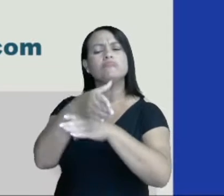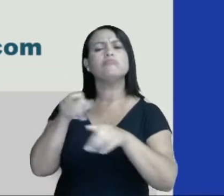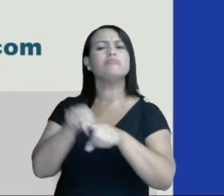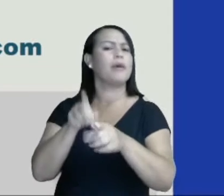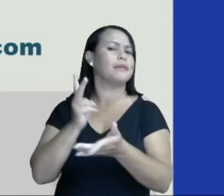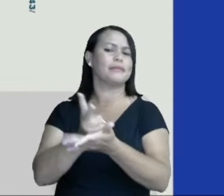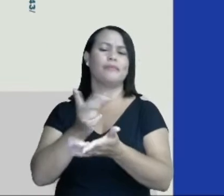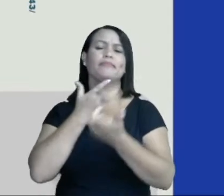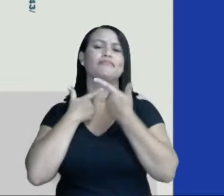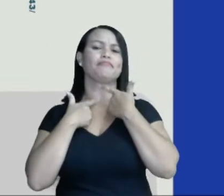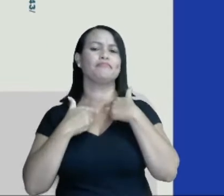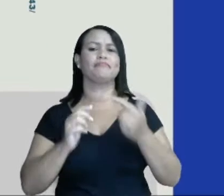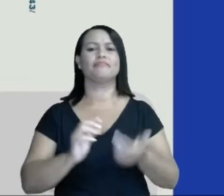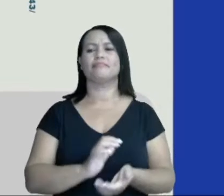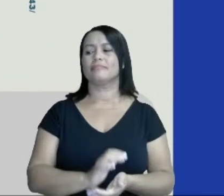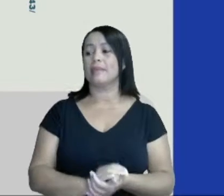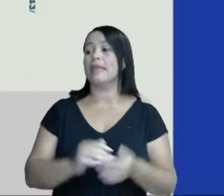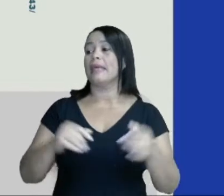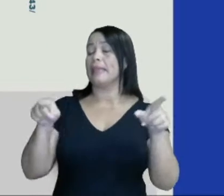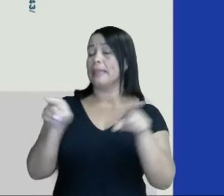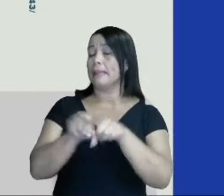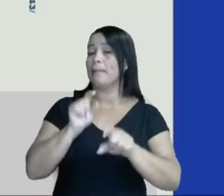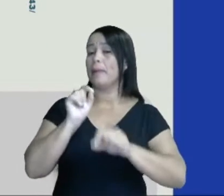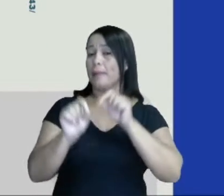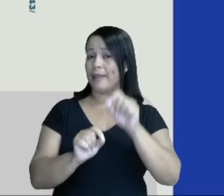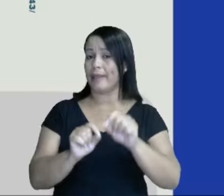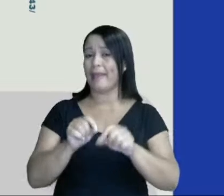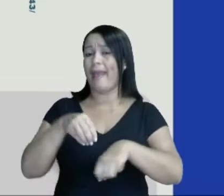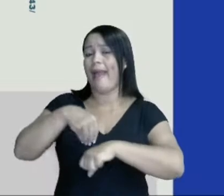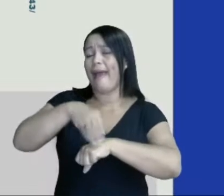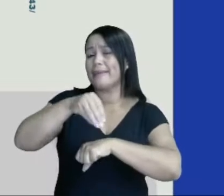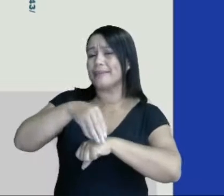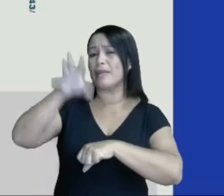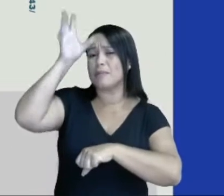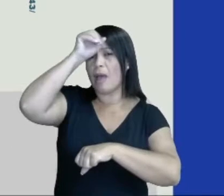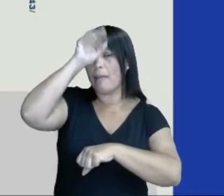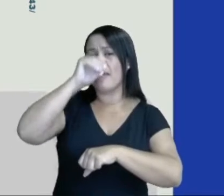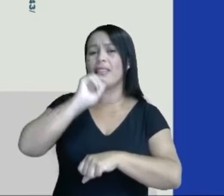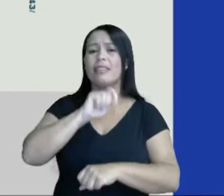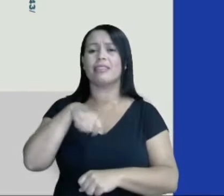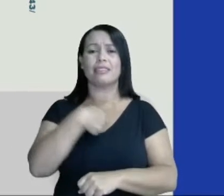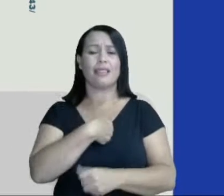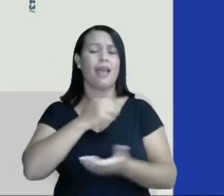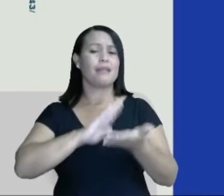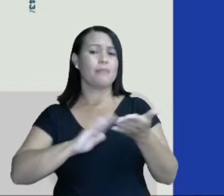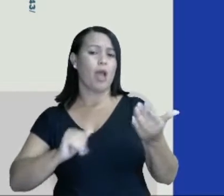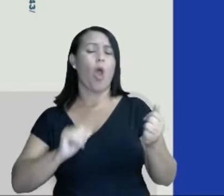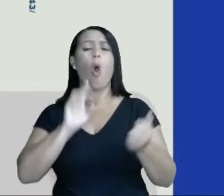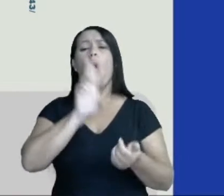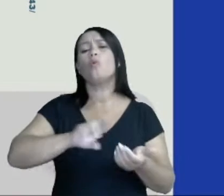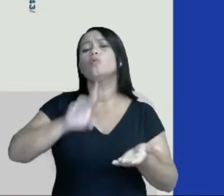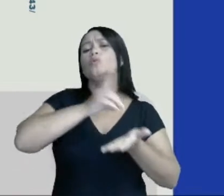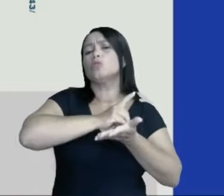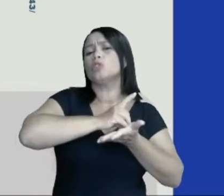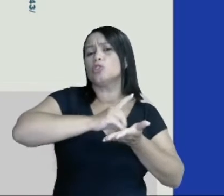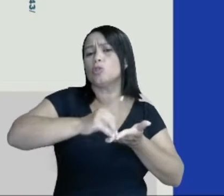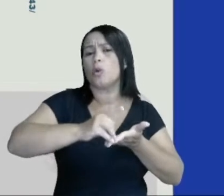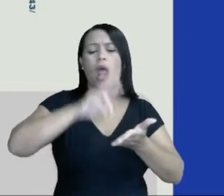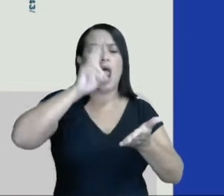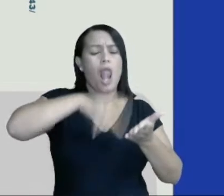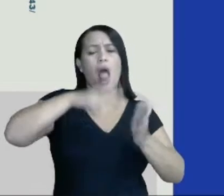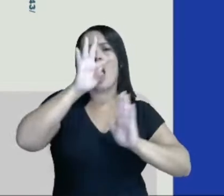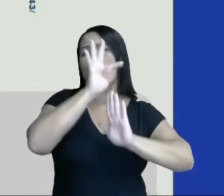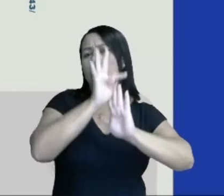você quiser. E as dicas para aprender espanhol, né? Use o dicionário, leia textos